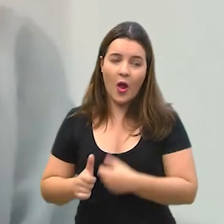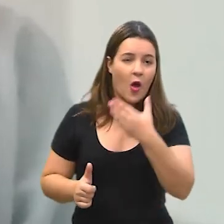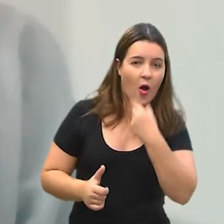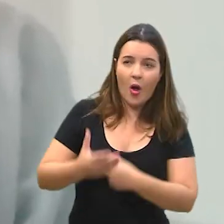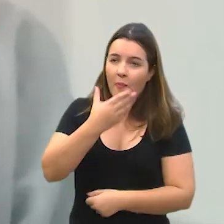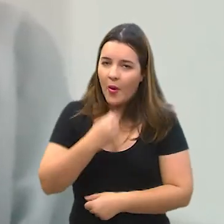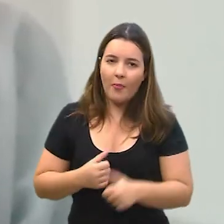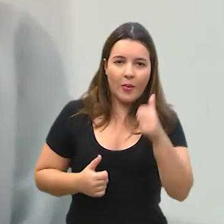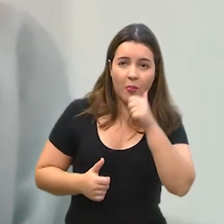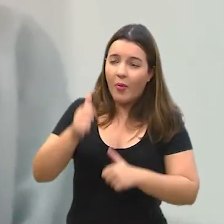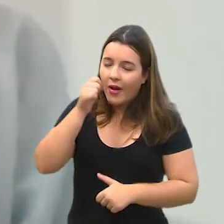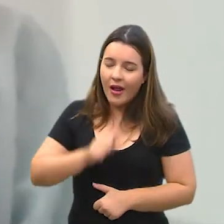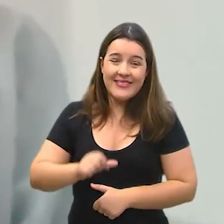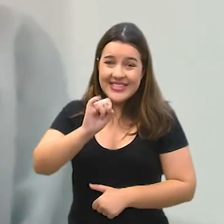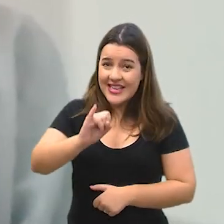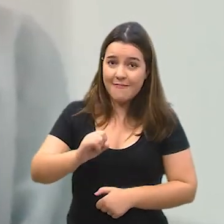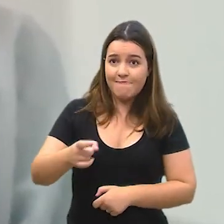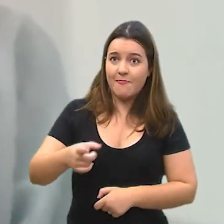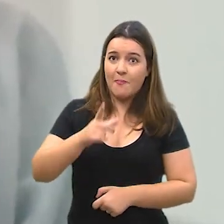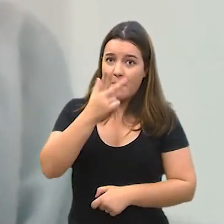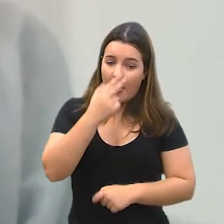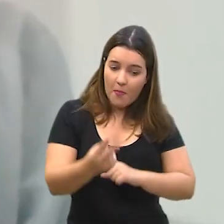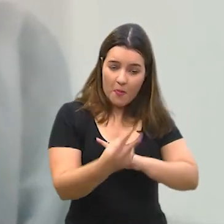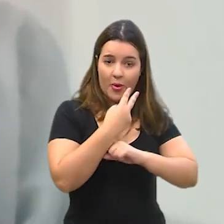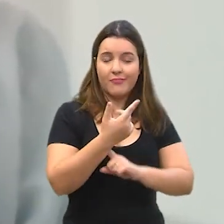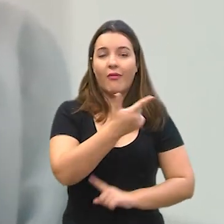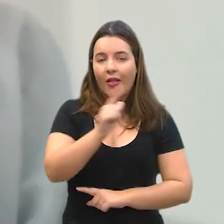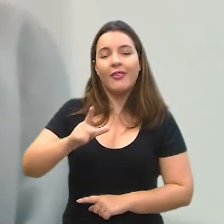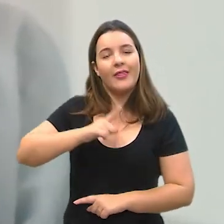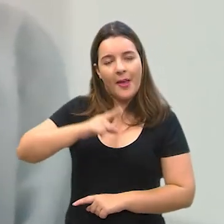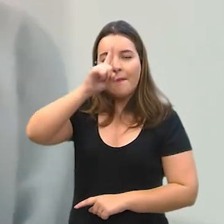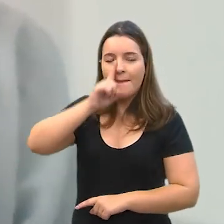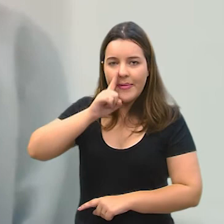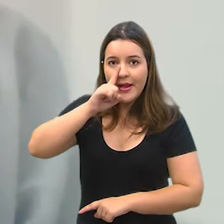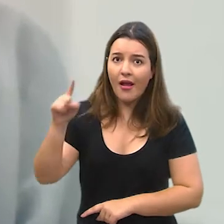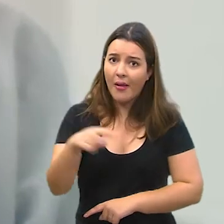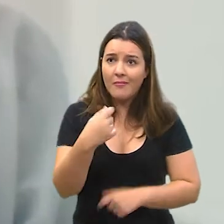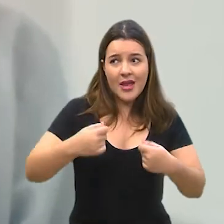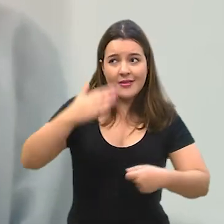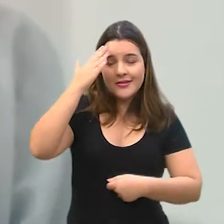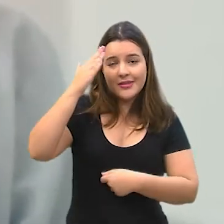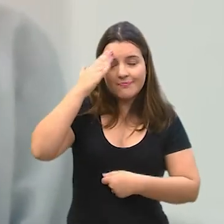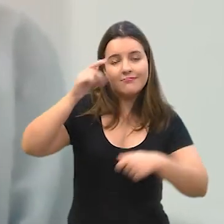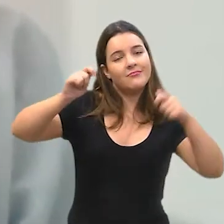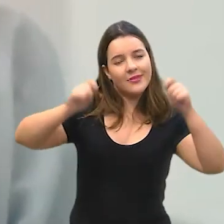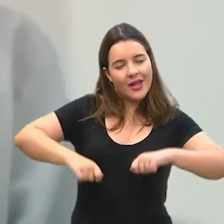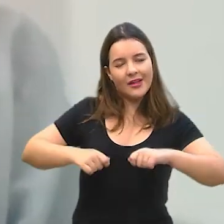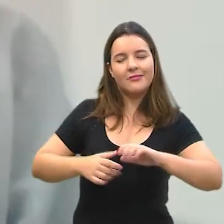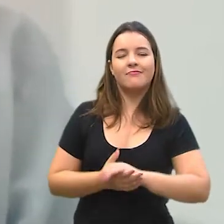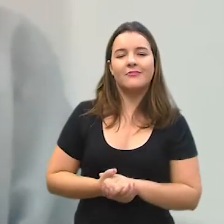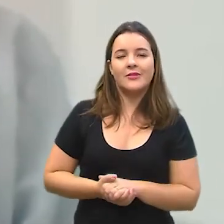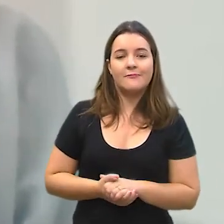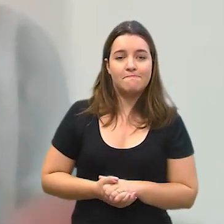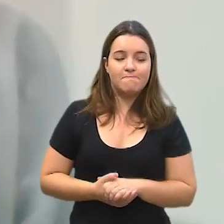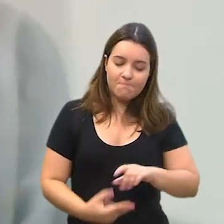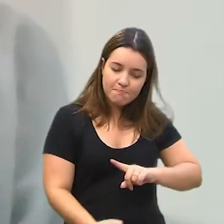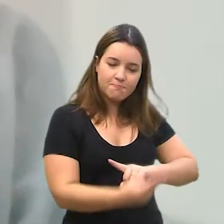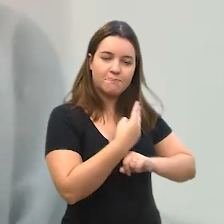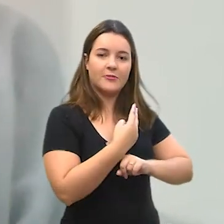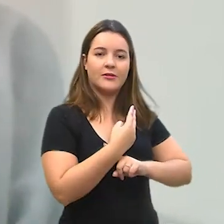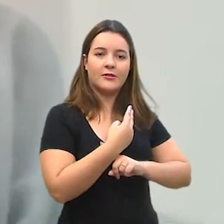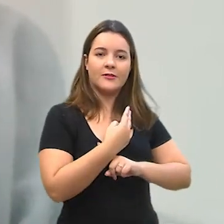casos sorodiscordantes, por exemplo, podem ter filho, né? A mulher pode engravidar, ela tendo HIV ou o parceiro